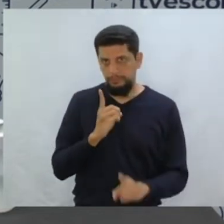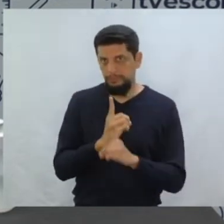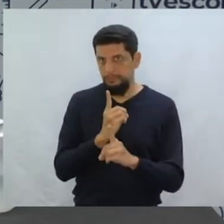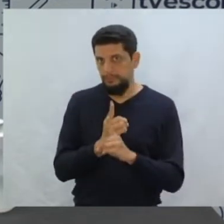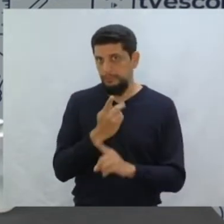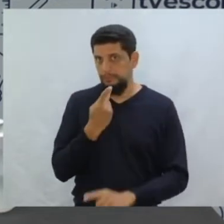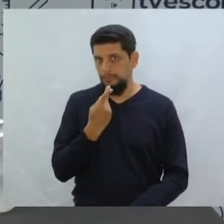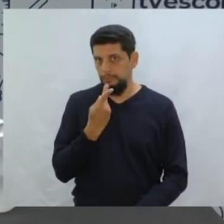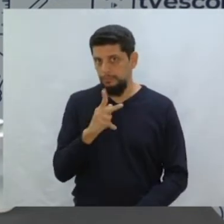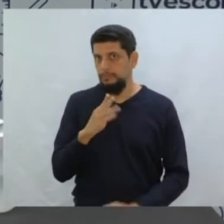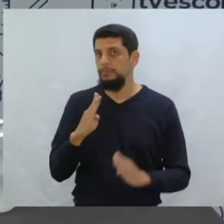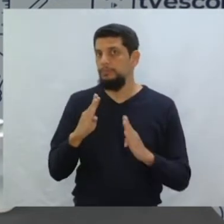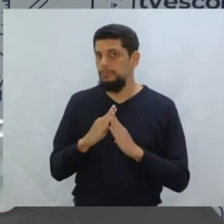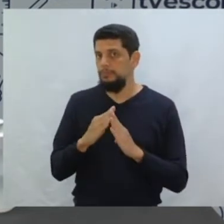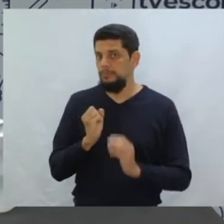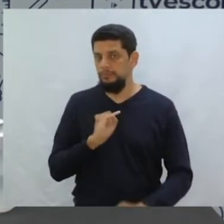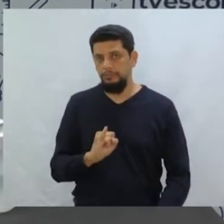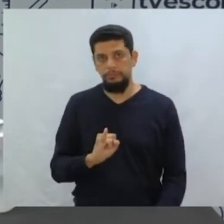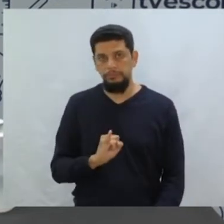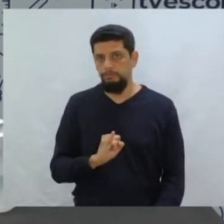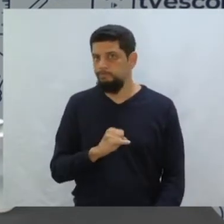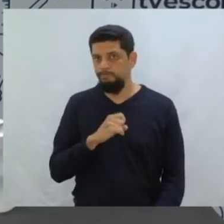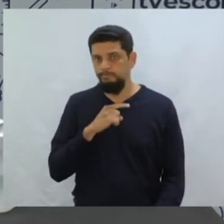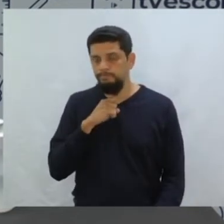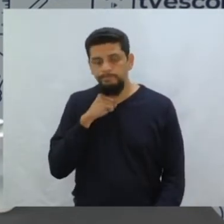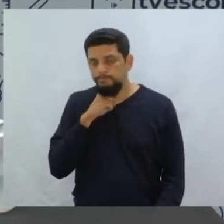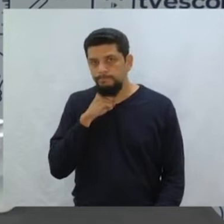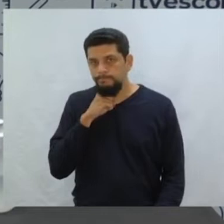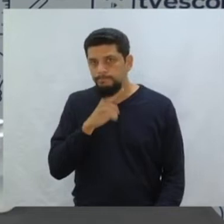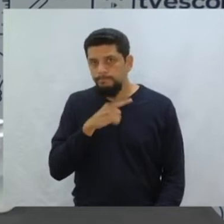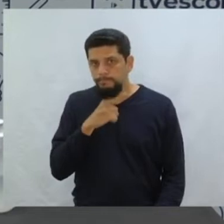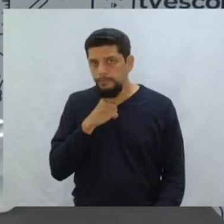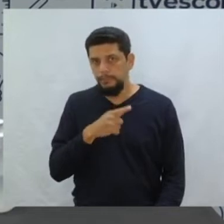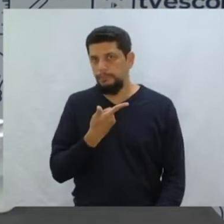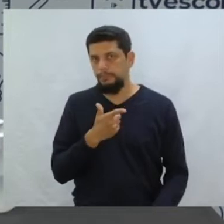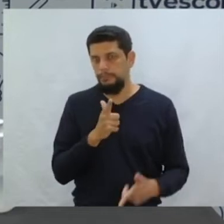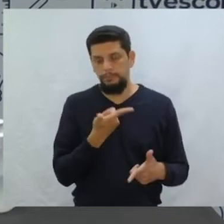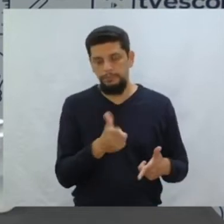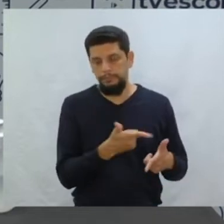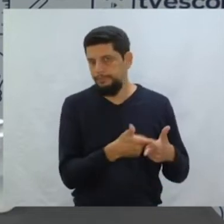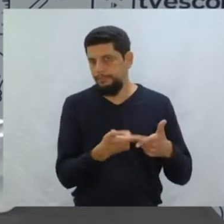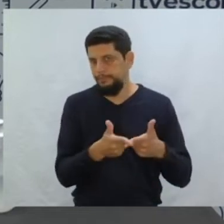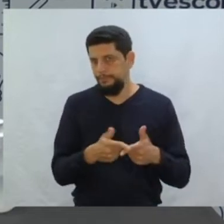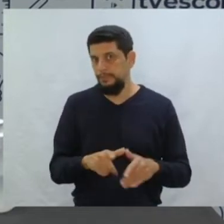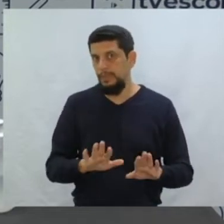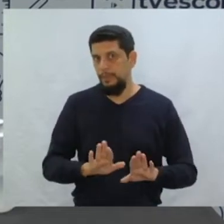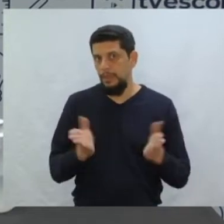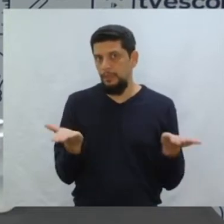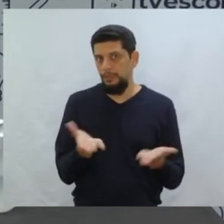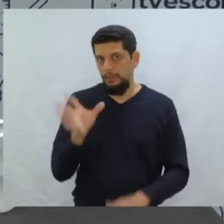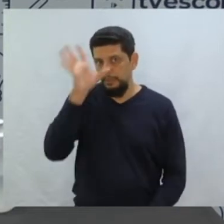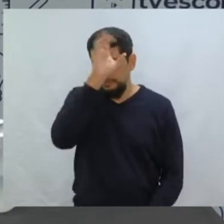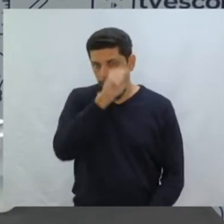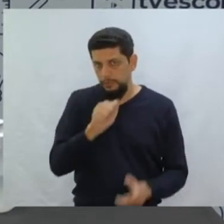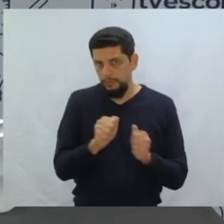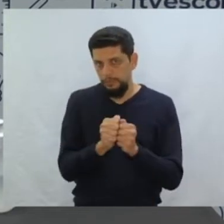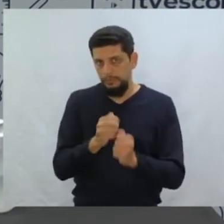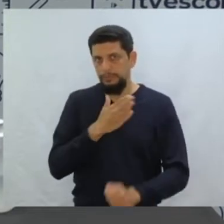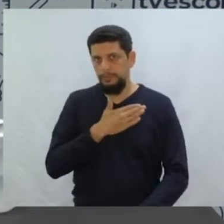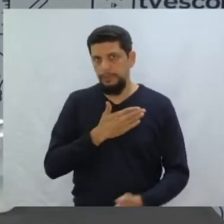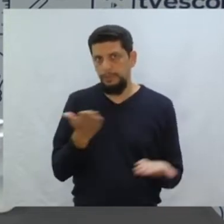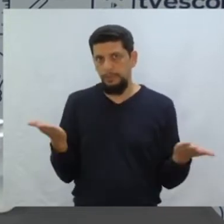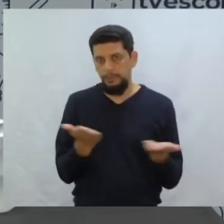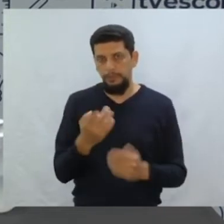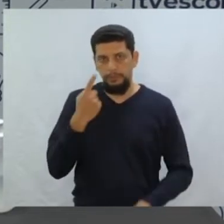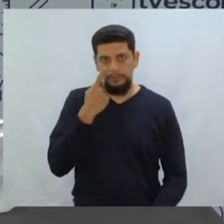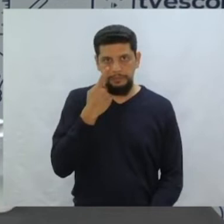você conseguiu encontrar na sua casa? Se você não encontrou, não tem problema. Mas tenho certeza que hoje você aprendeu aqui com a